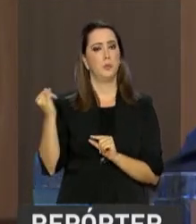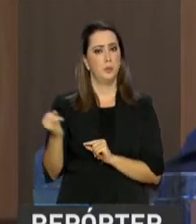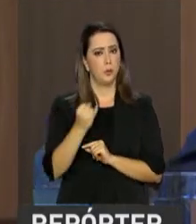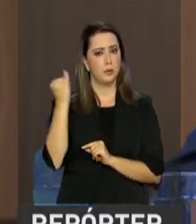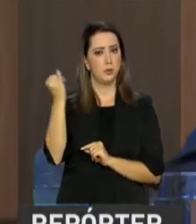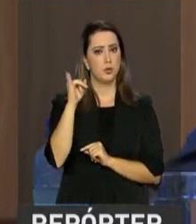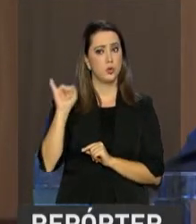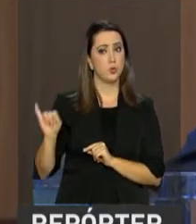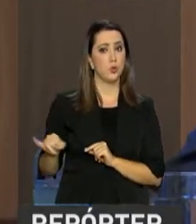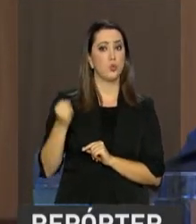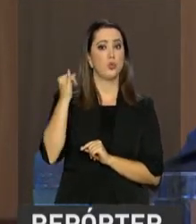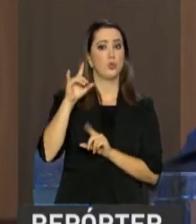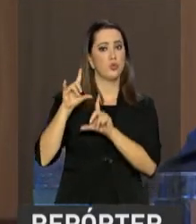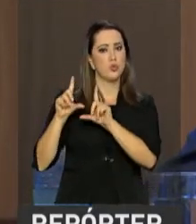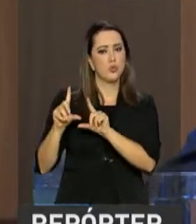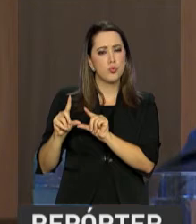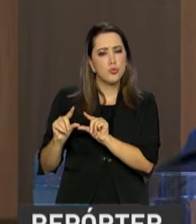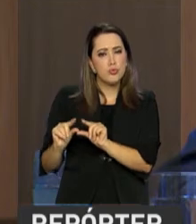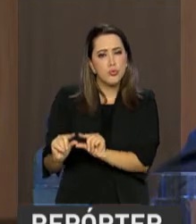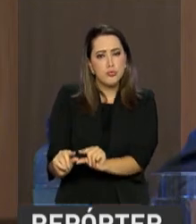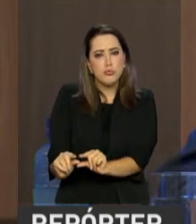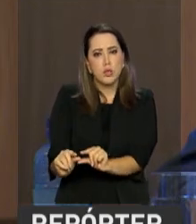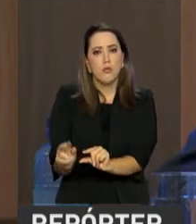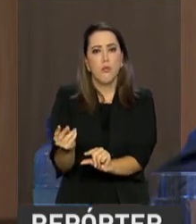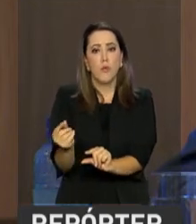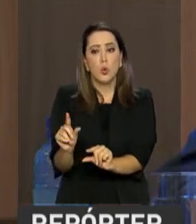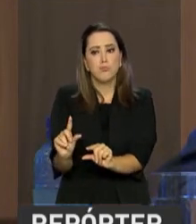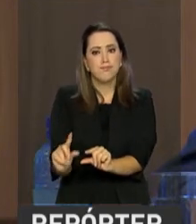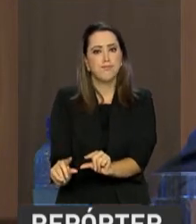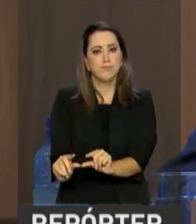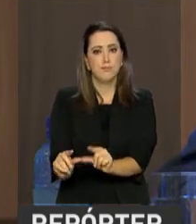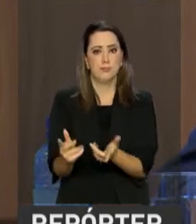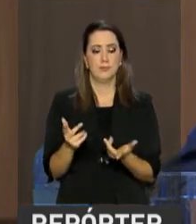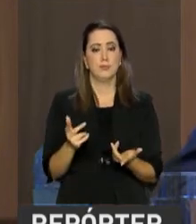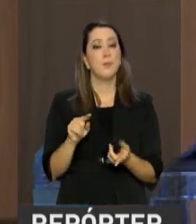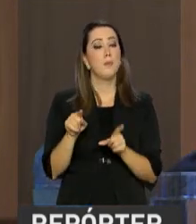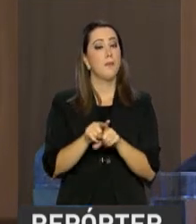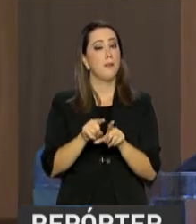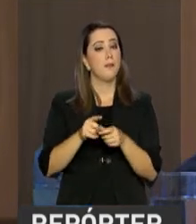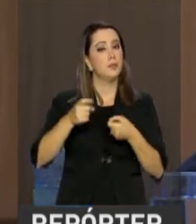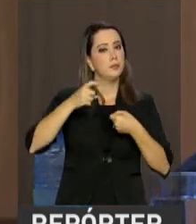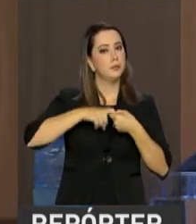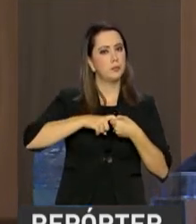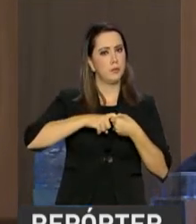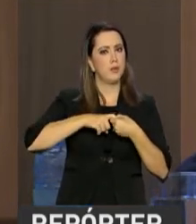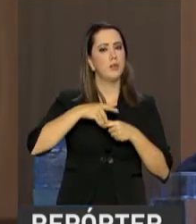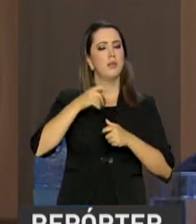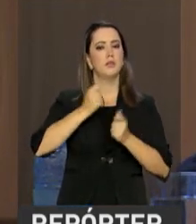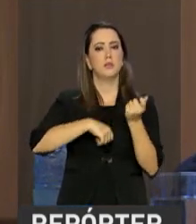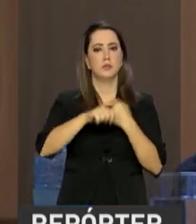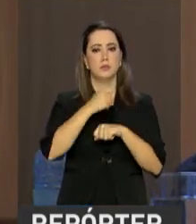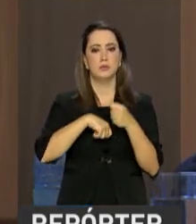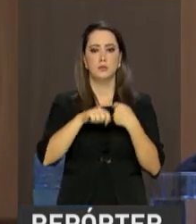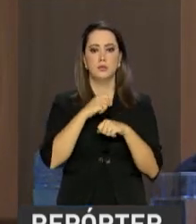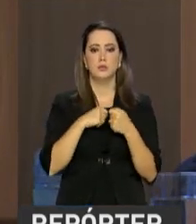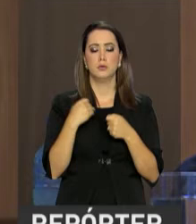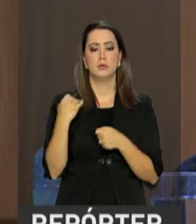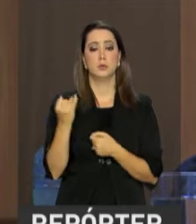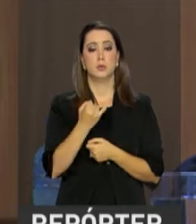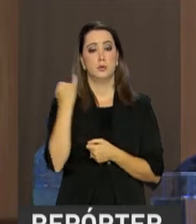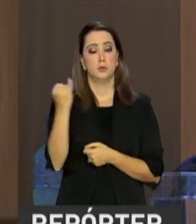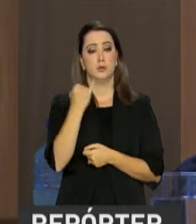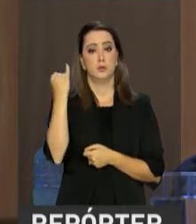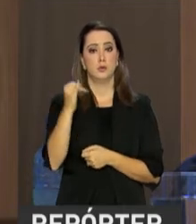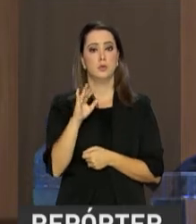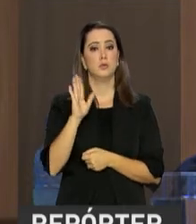de juros para mínimos históricos, e uma recuperação da economia